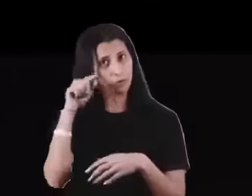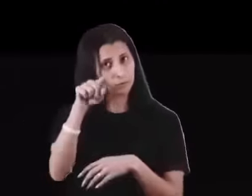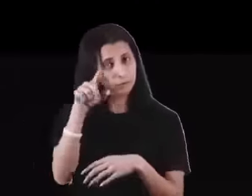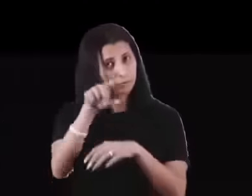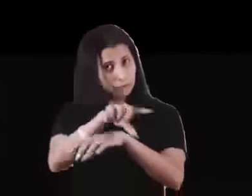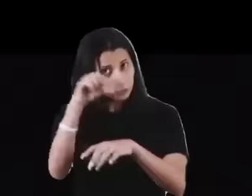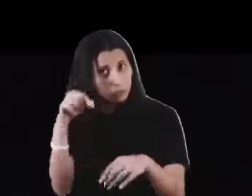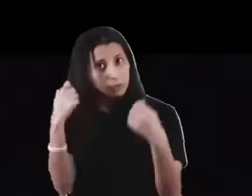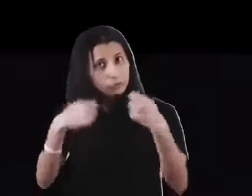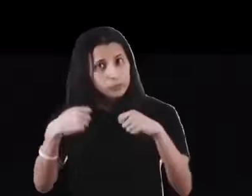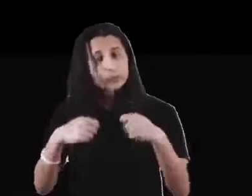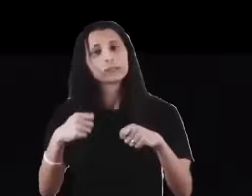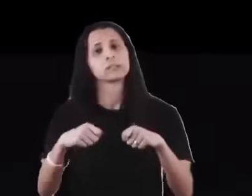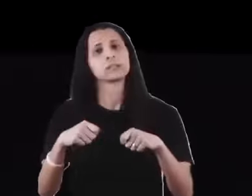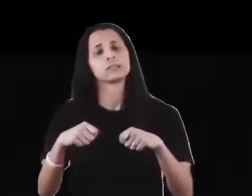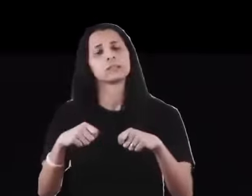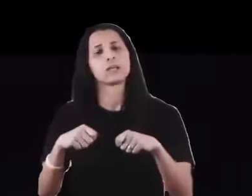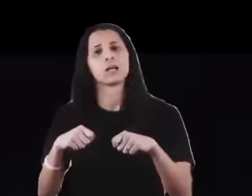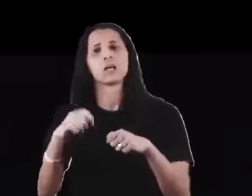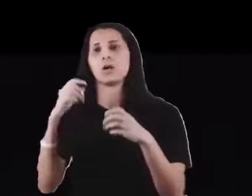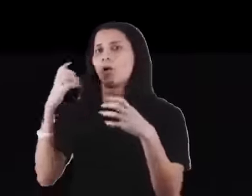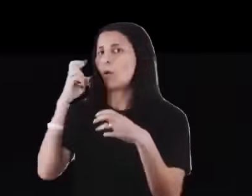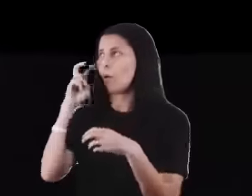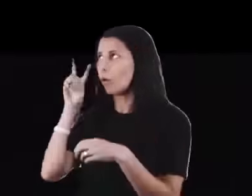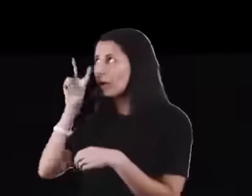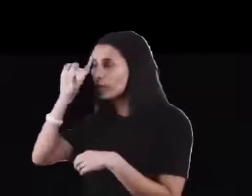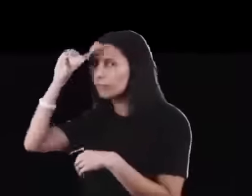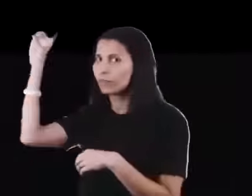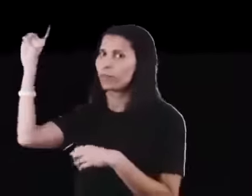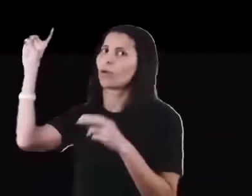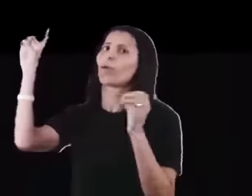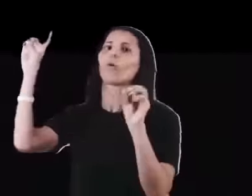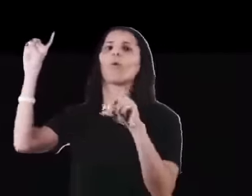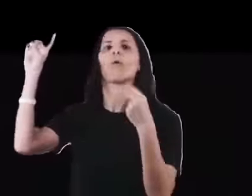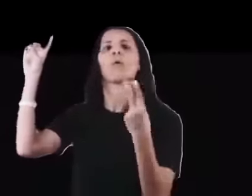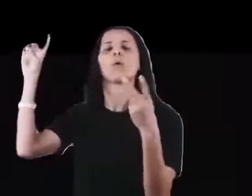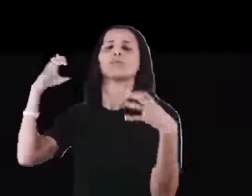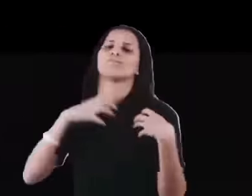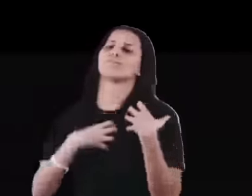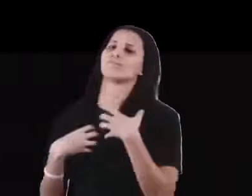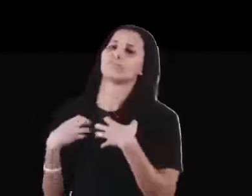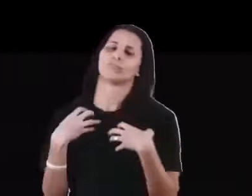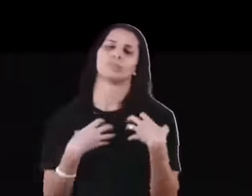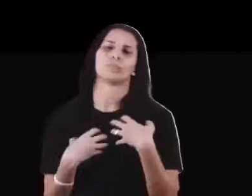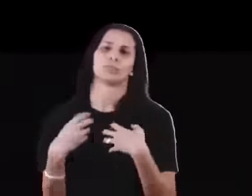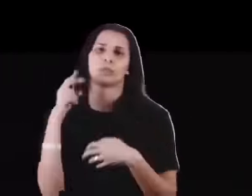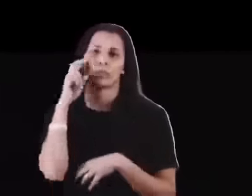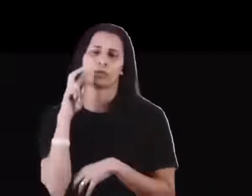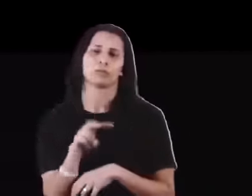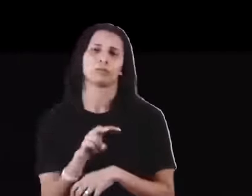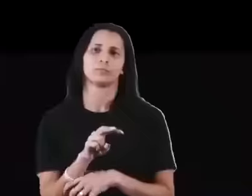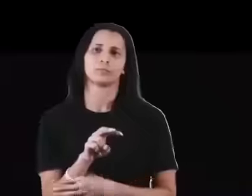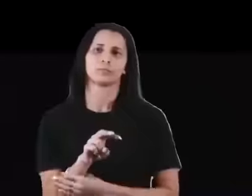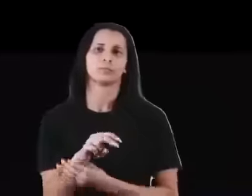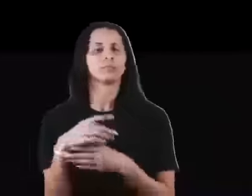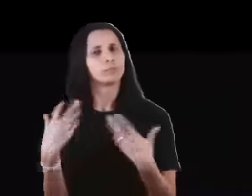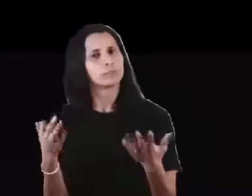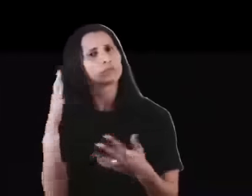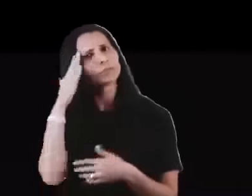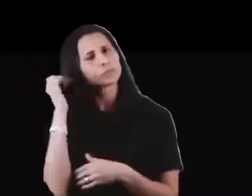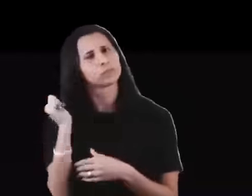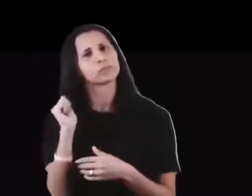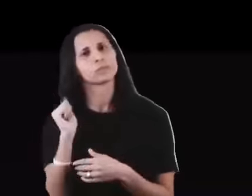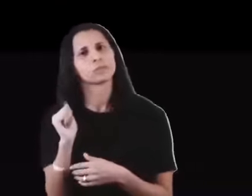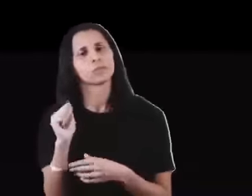você dar ouvidos a voz de Deus ou a voz do desespero quem sabe